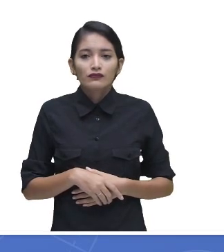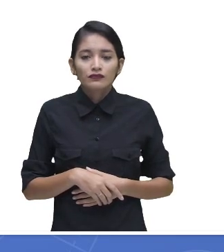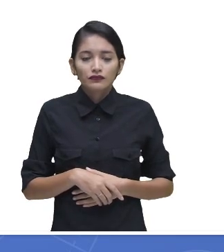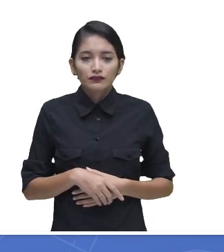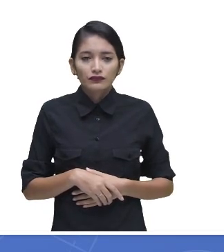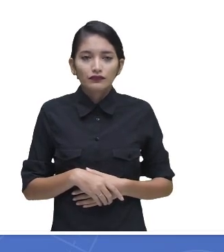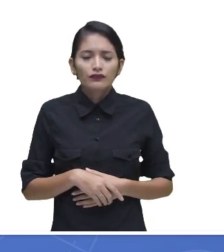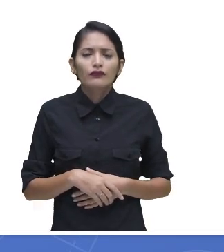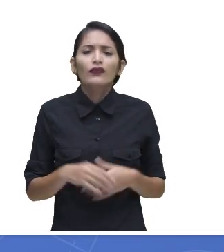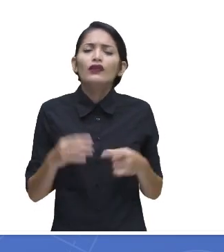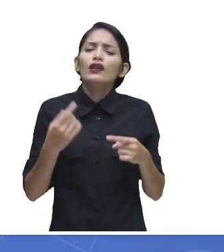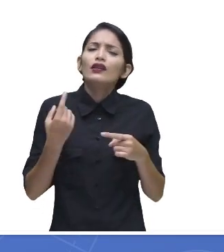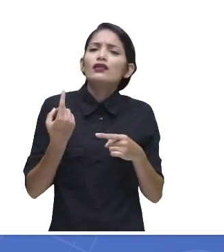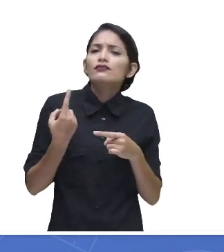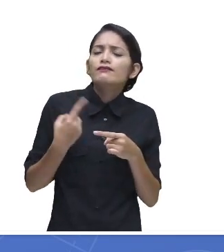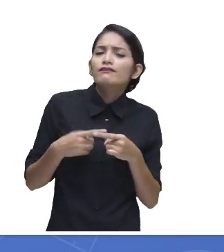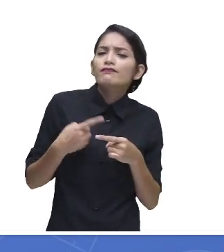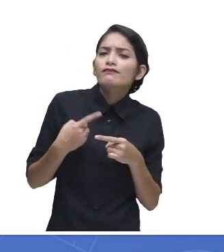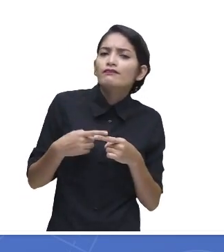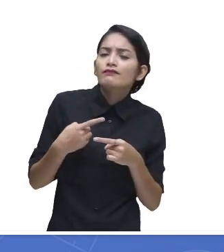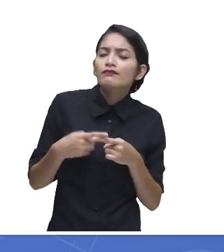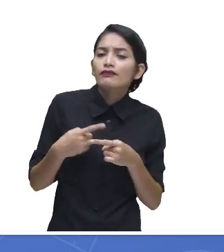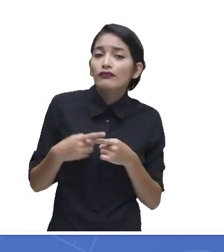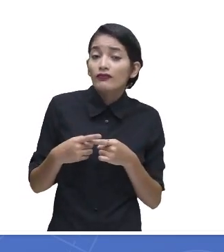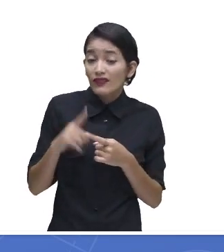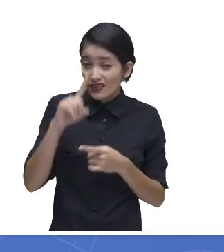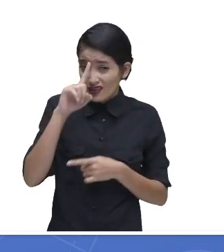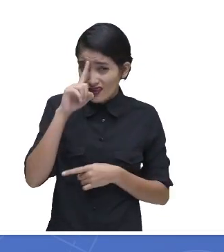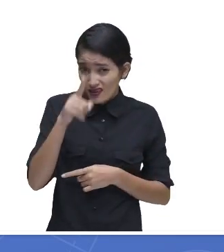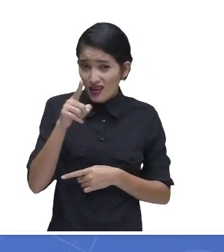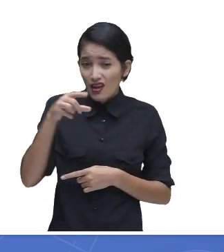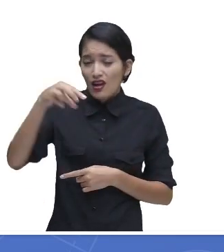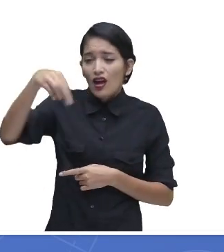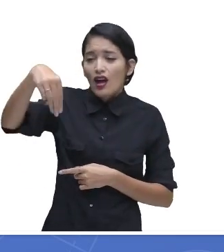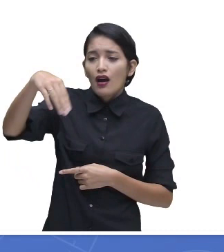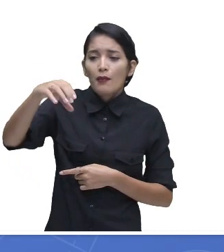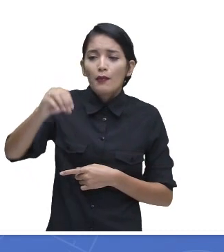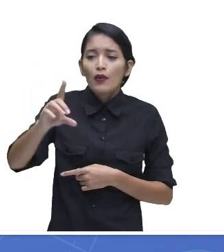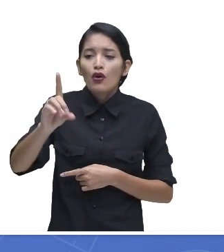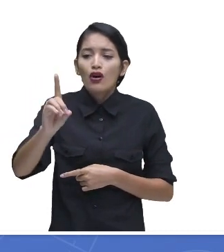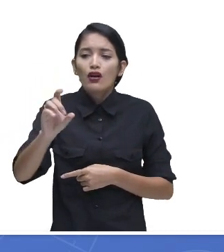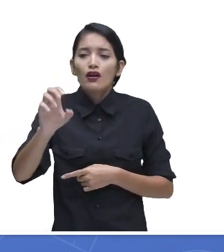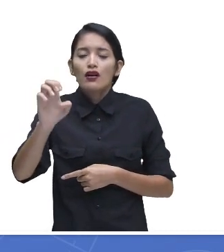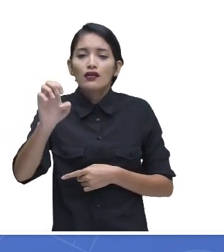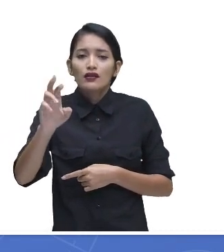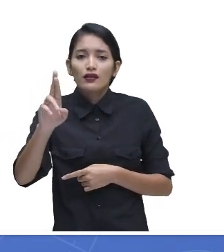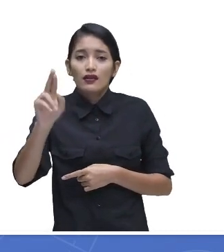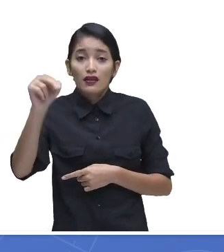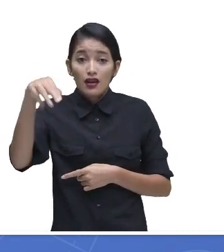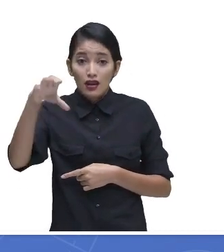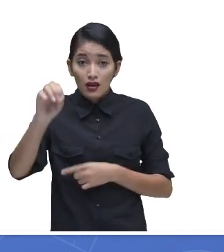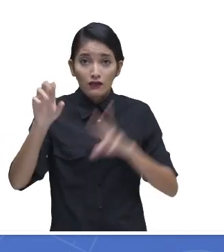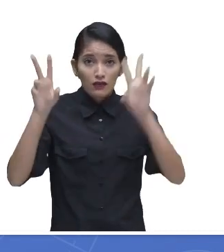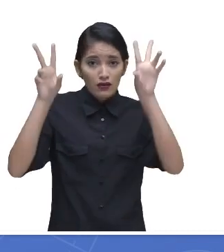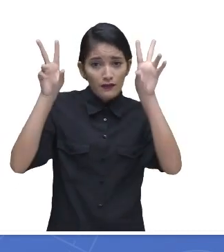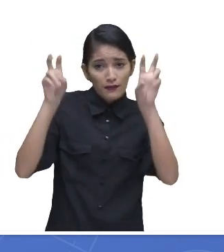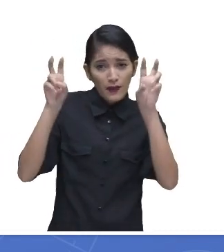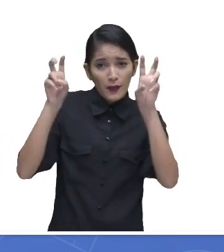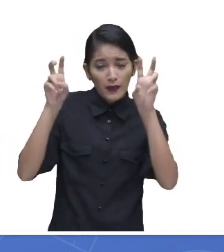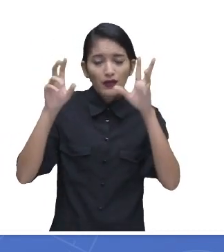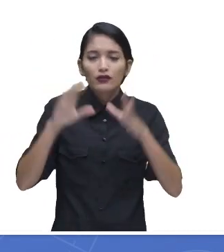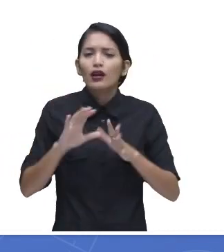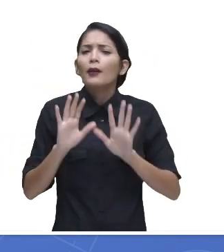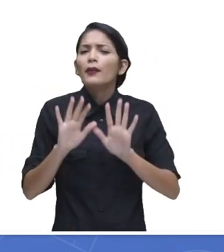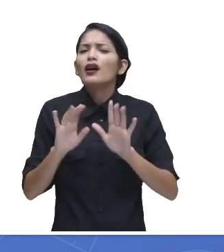Por que a ideia de moderno, vejam bem, moderno entre aspas, né? Por que